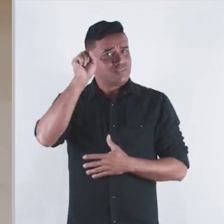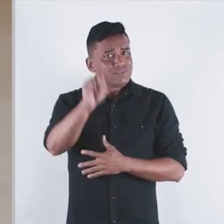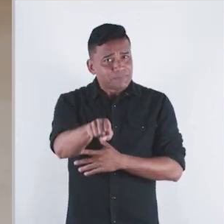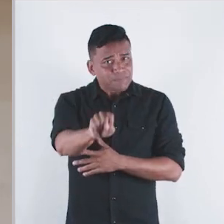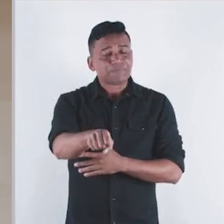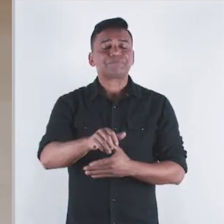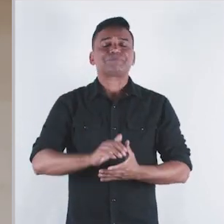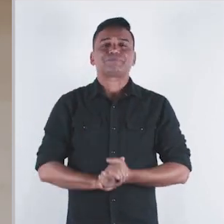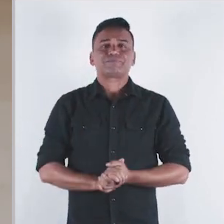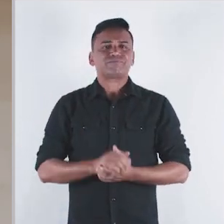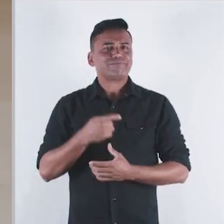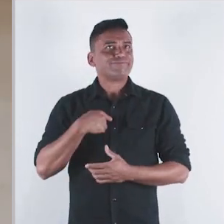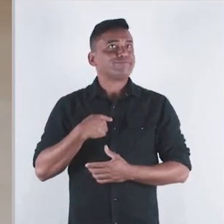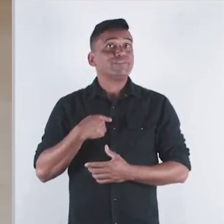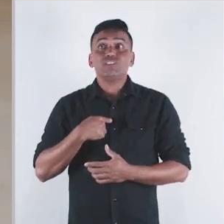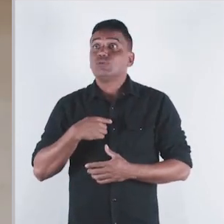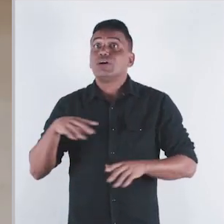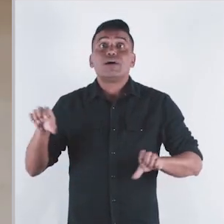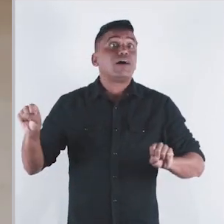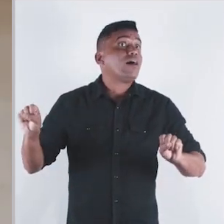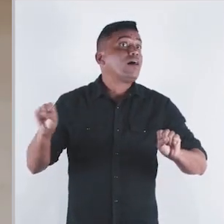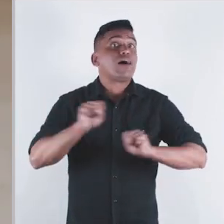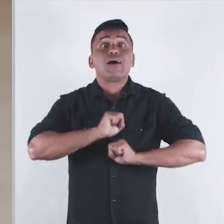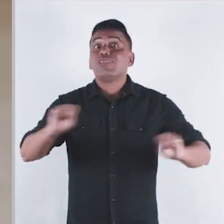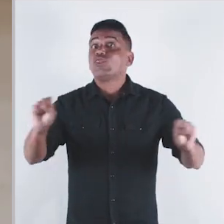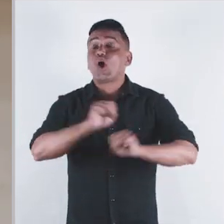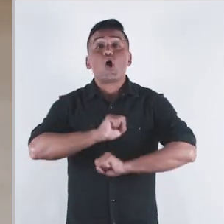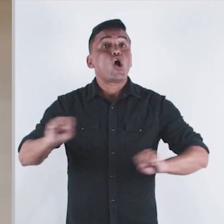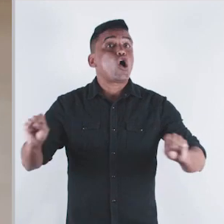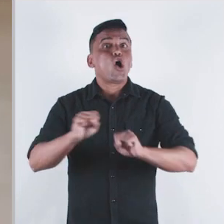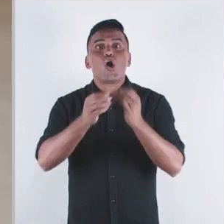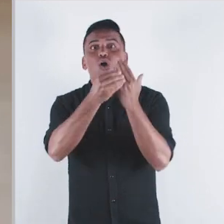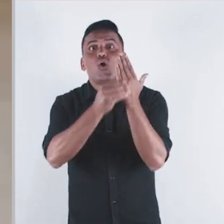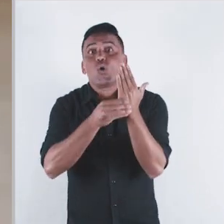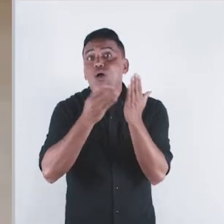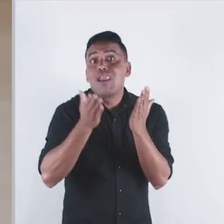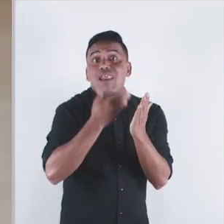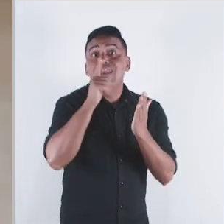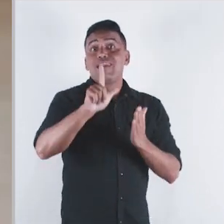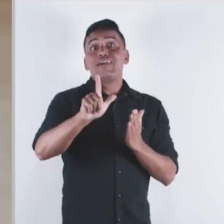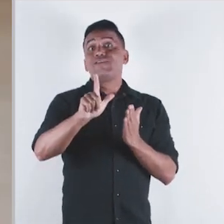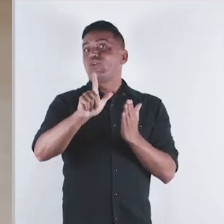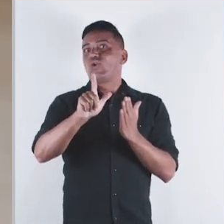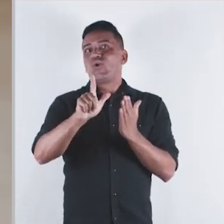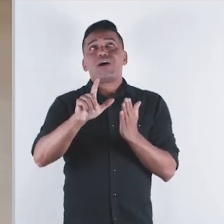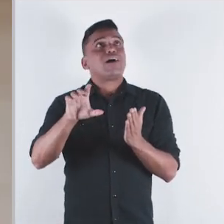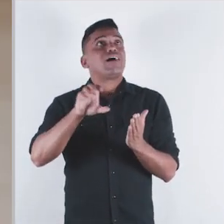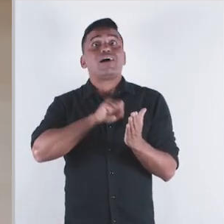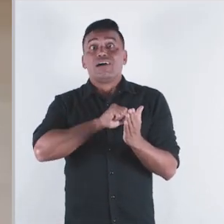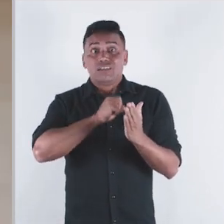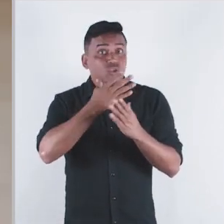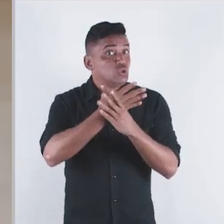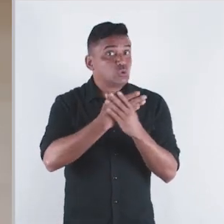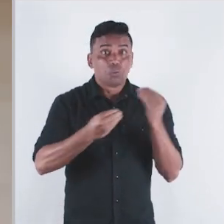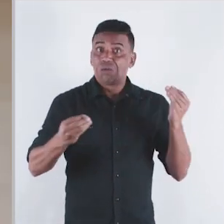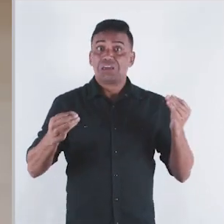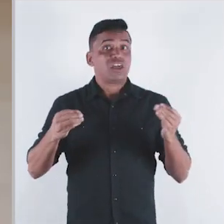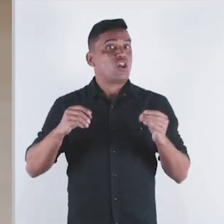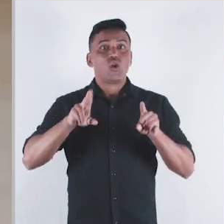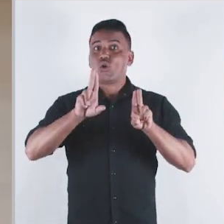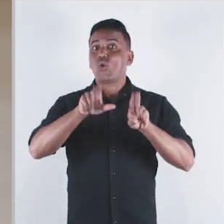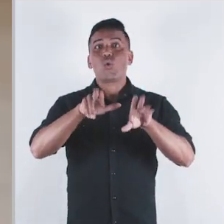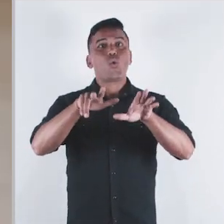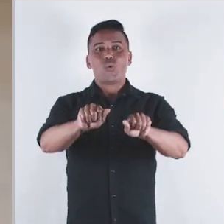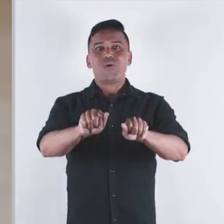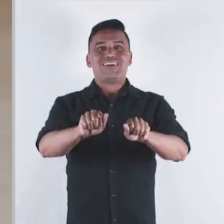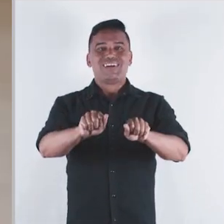Eu sou fã da tecnologia livro, eu acho muito difícil que ela desapareça, né? Mas